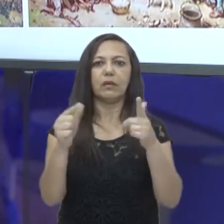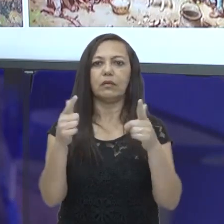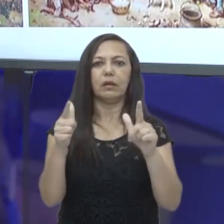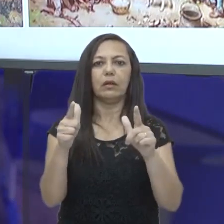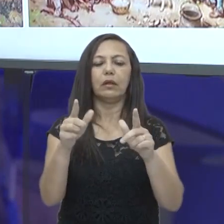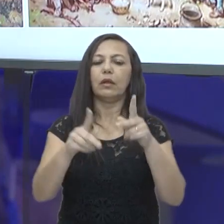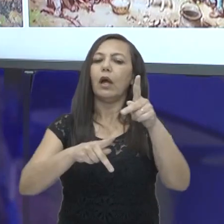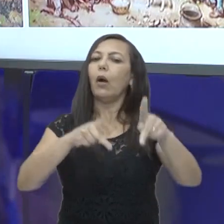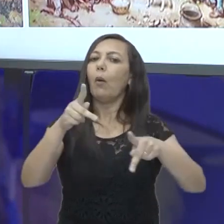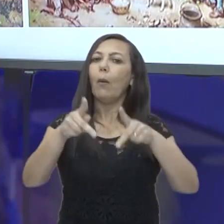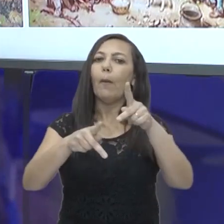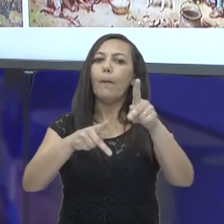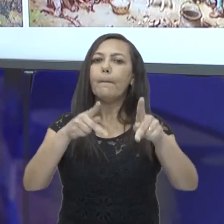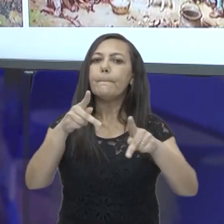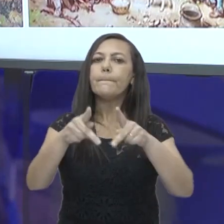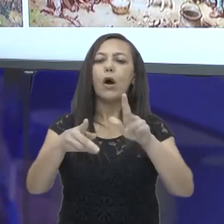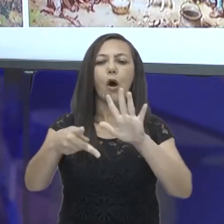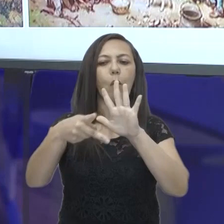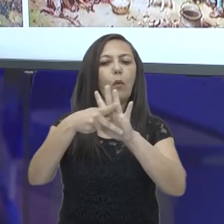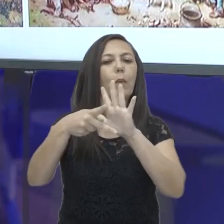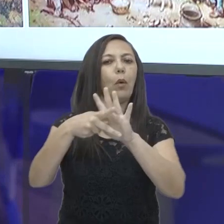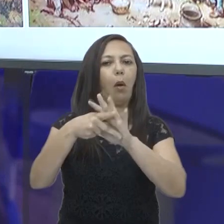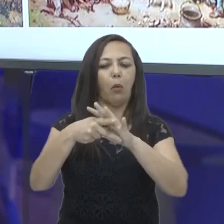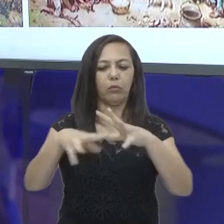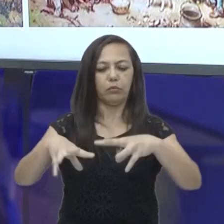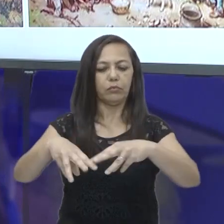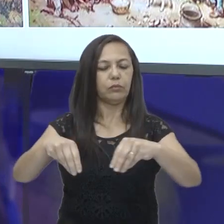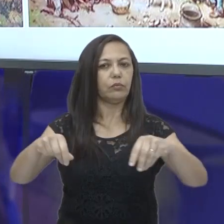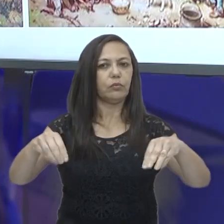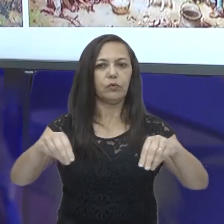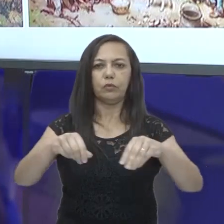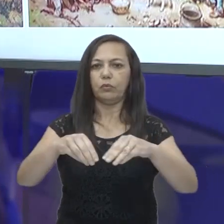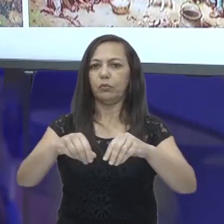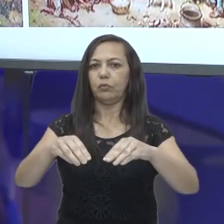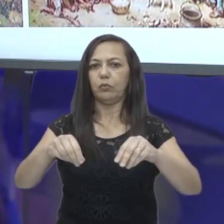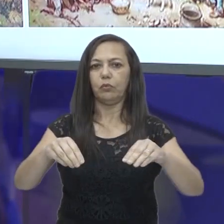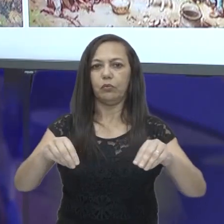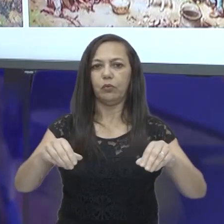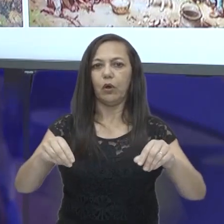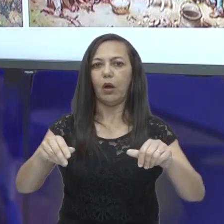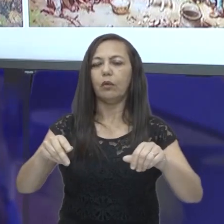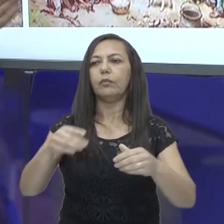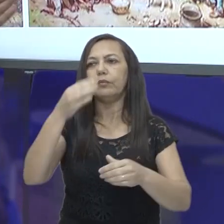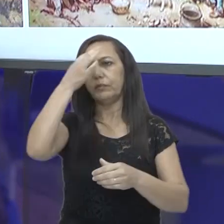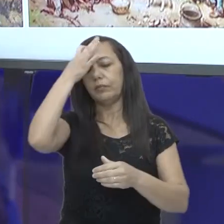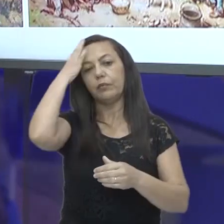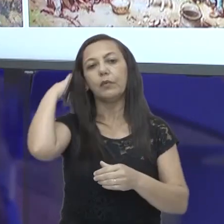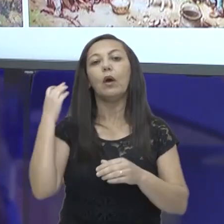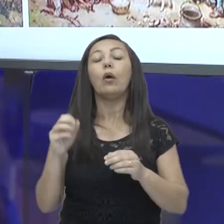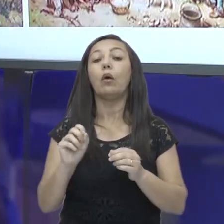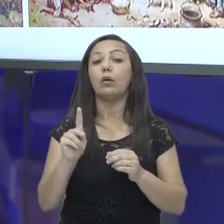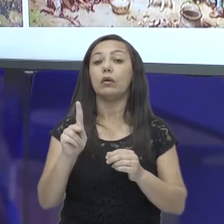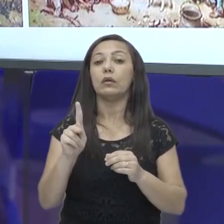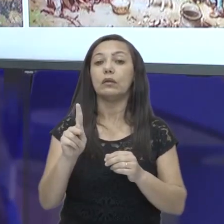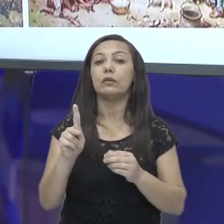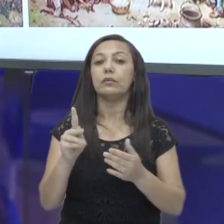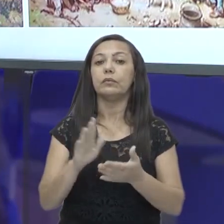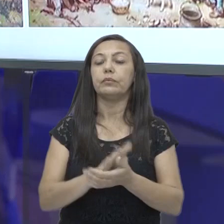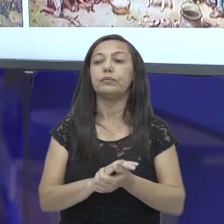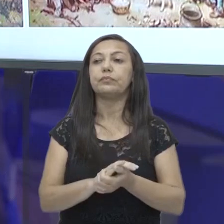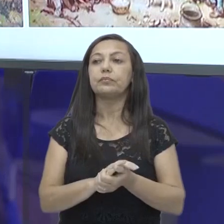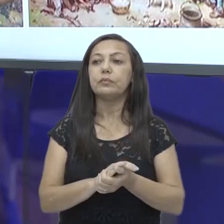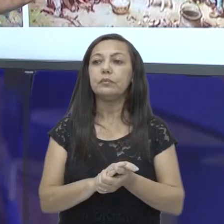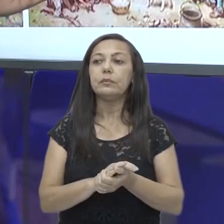aos povos nativos. Nativo vem de terra, tá certo? Que ele chamava de pueblos de la tierra, ok? Ou seja, dono de